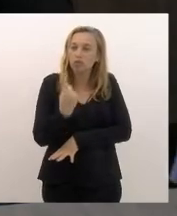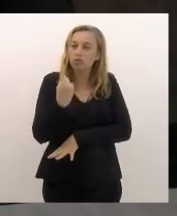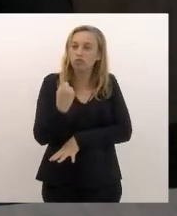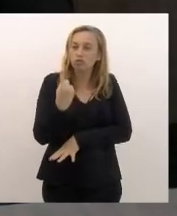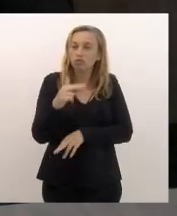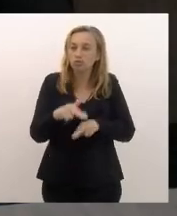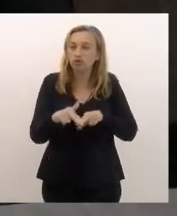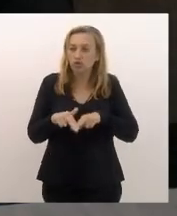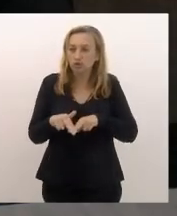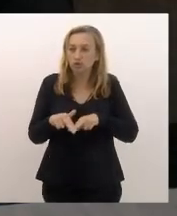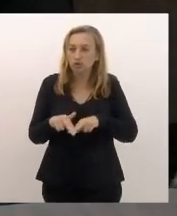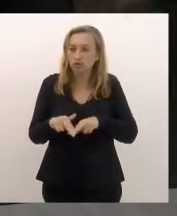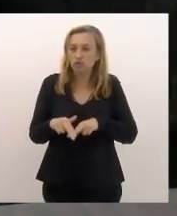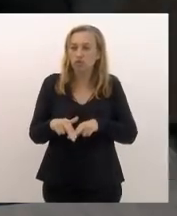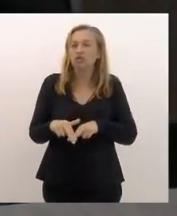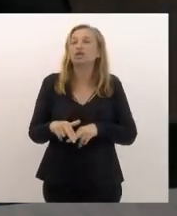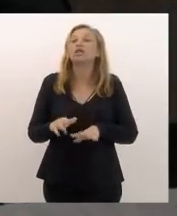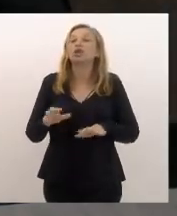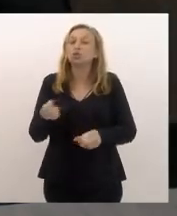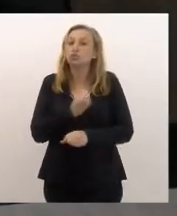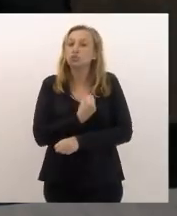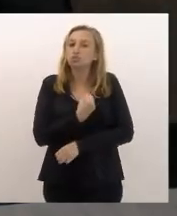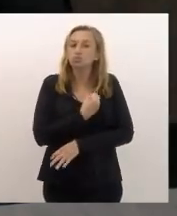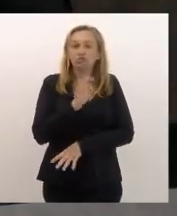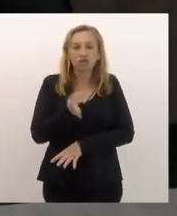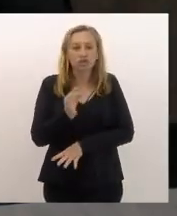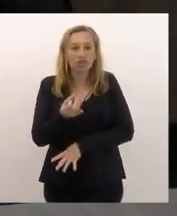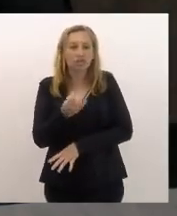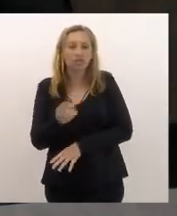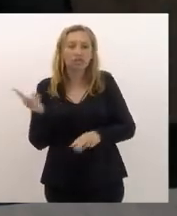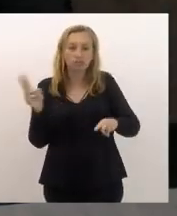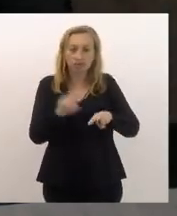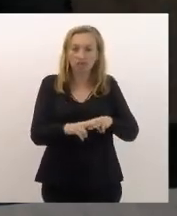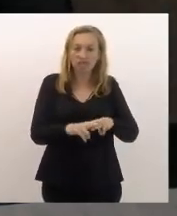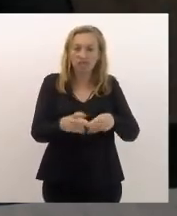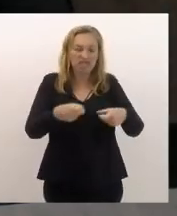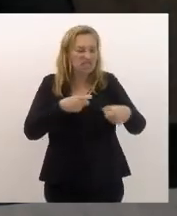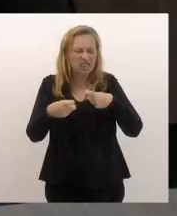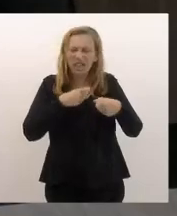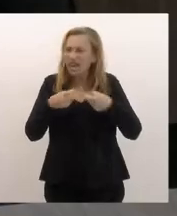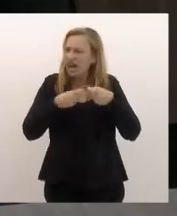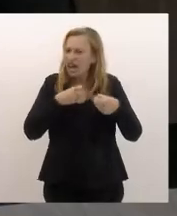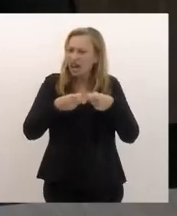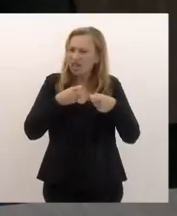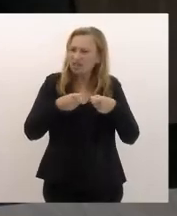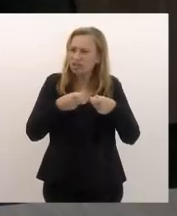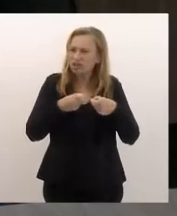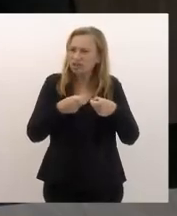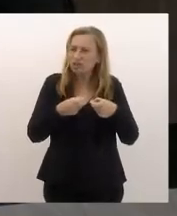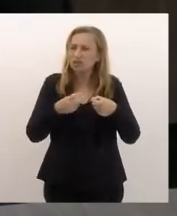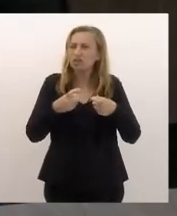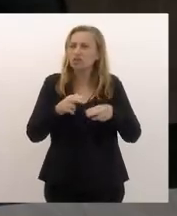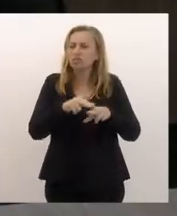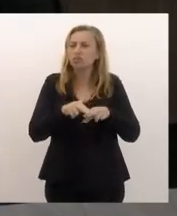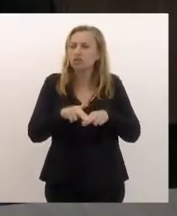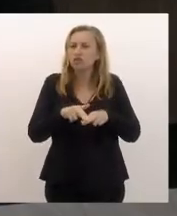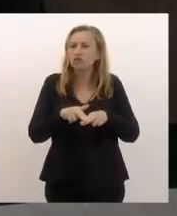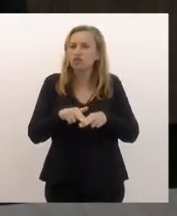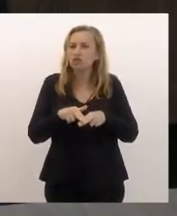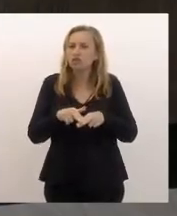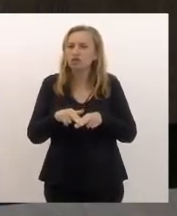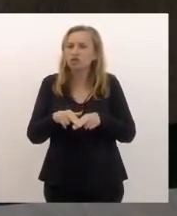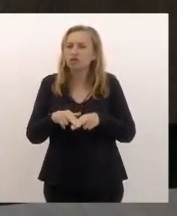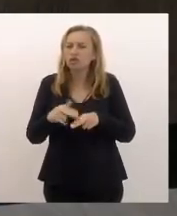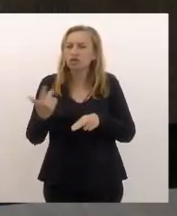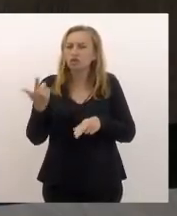questão alusiva ao número expressivo de prisões, a essa guerra permanente em prol de recuperar a parcela